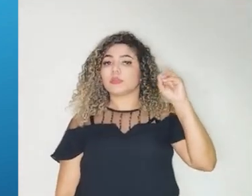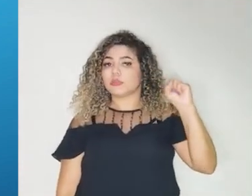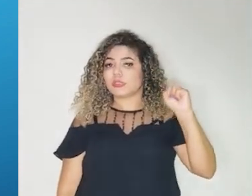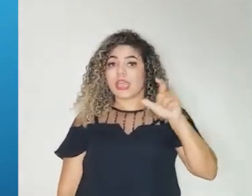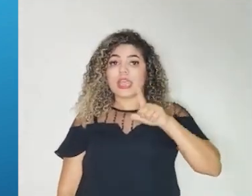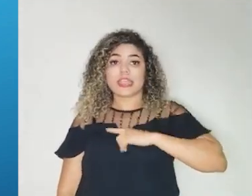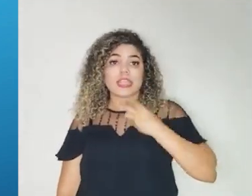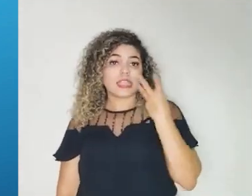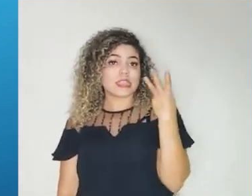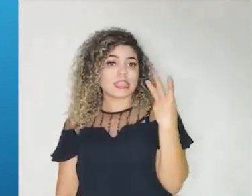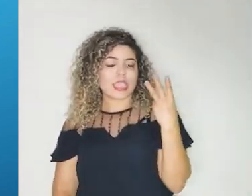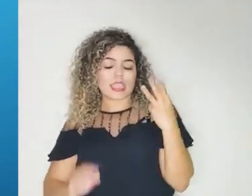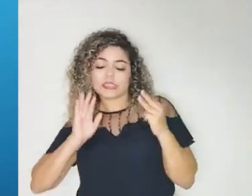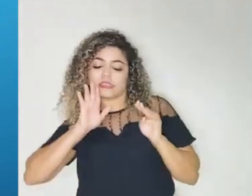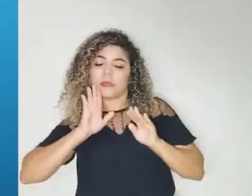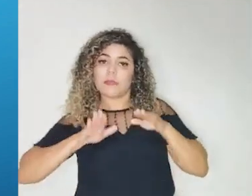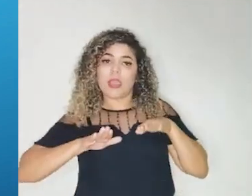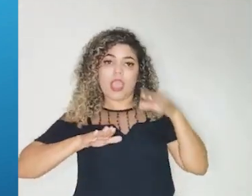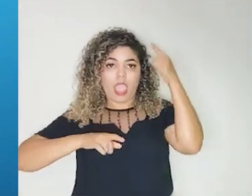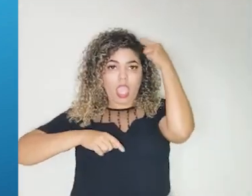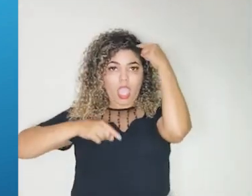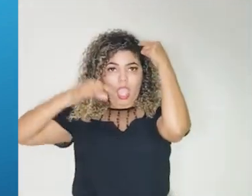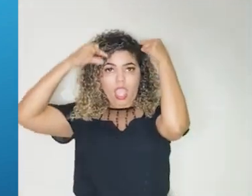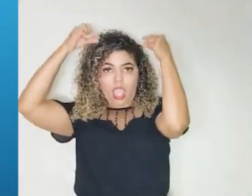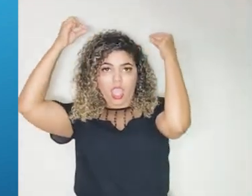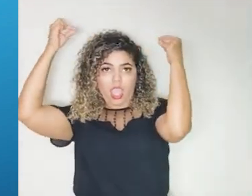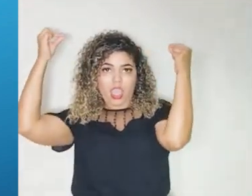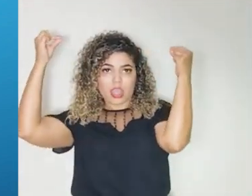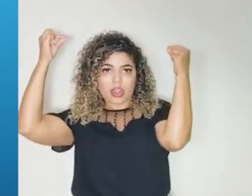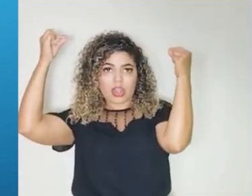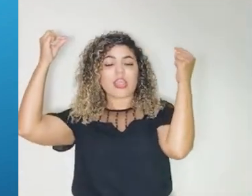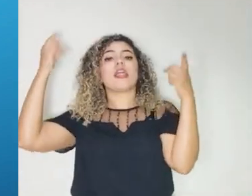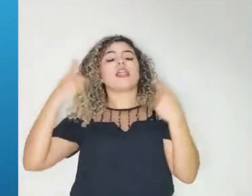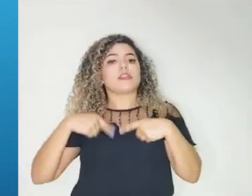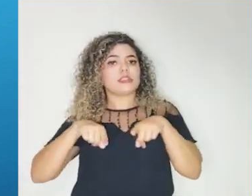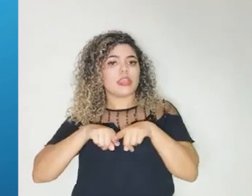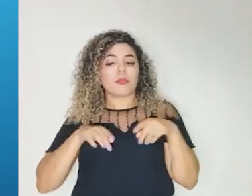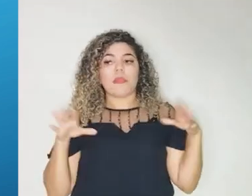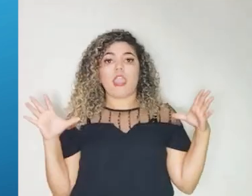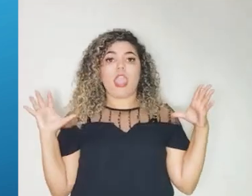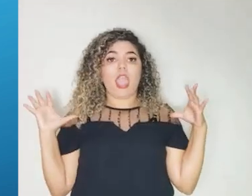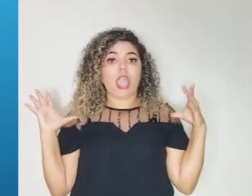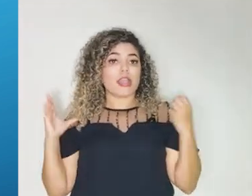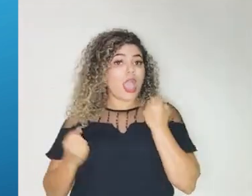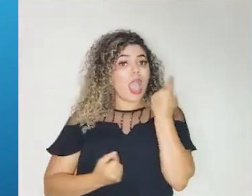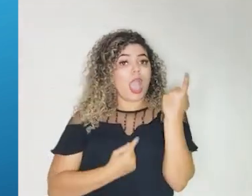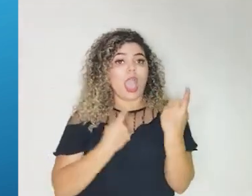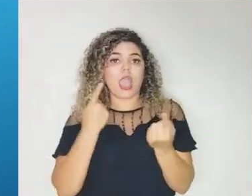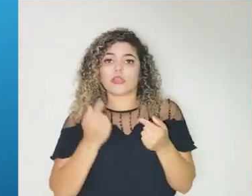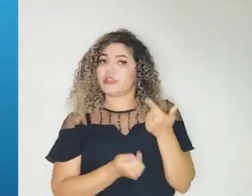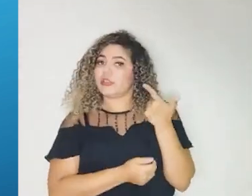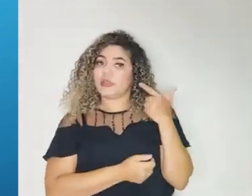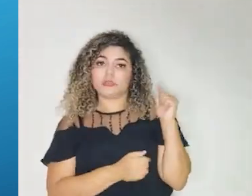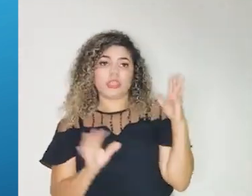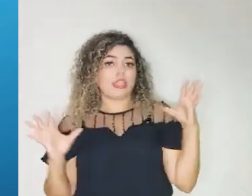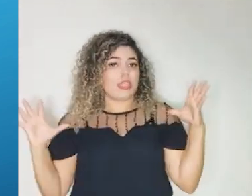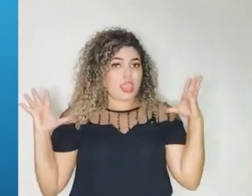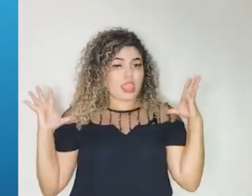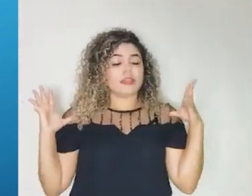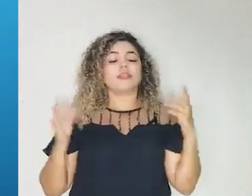3 pares de pata, 1 par de antenas, além de 1 ou 2 pares de asa. Há alguns animais que não possuem